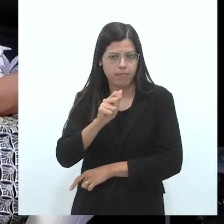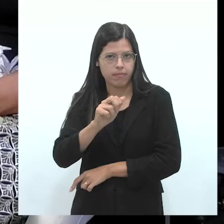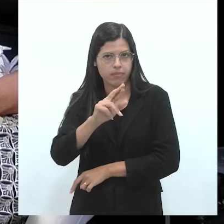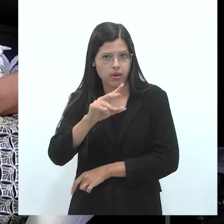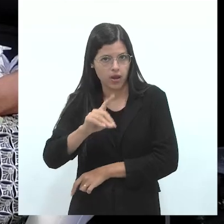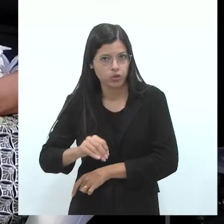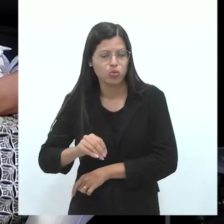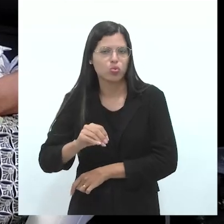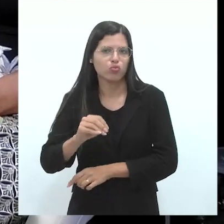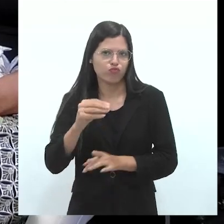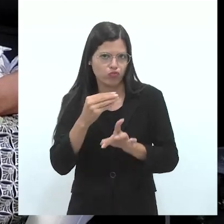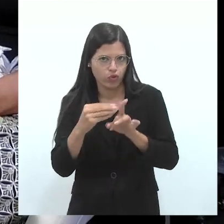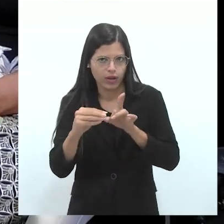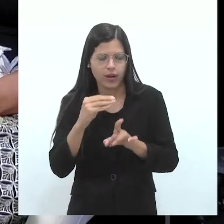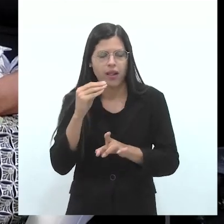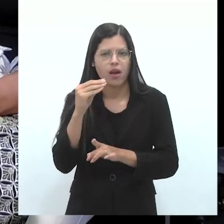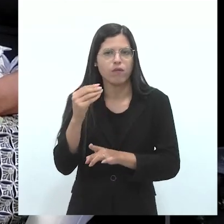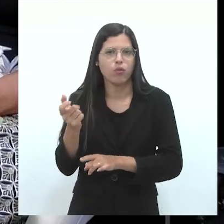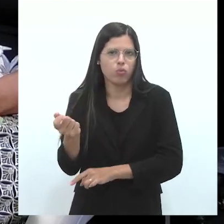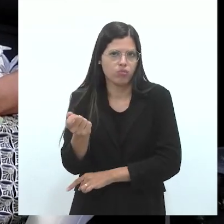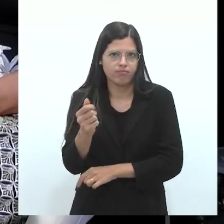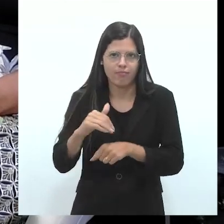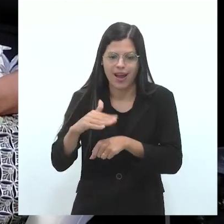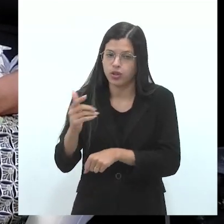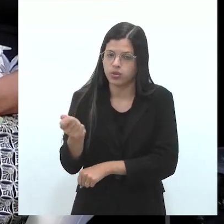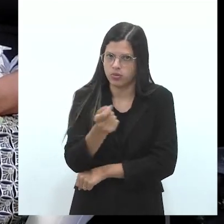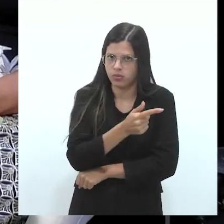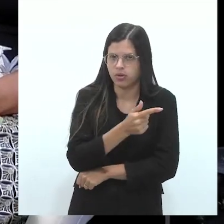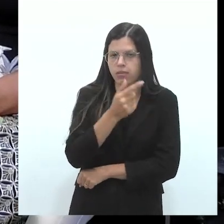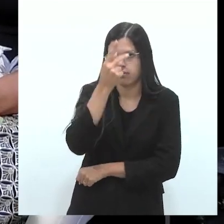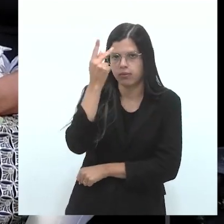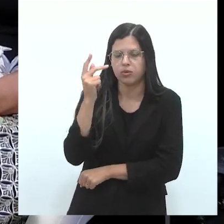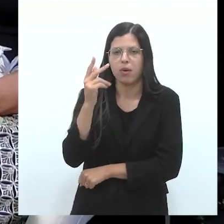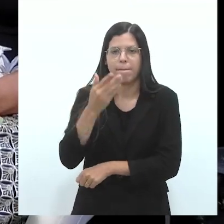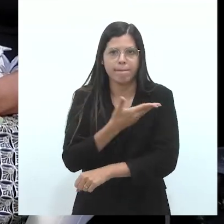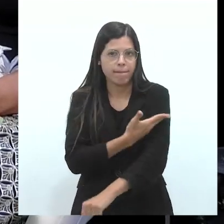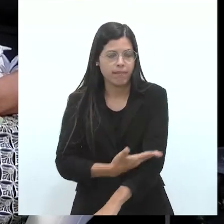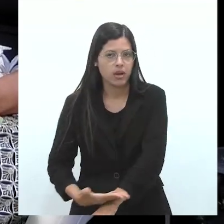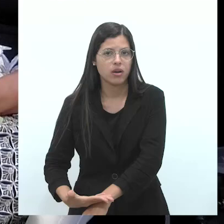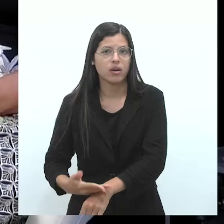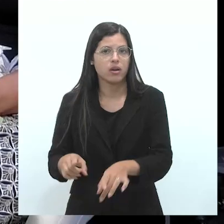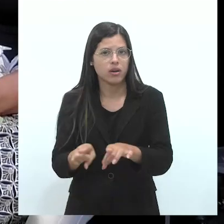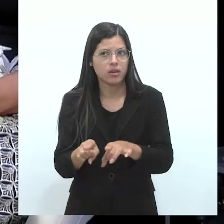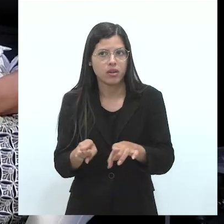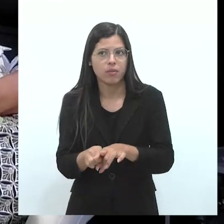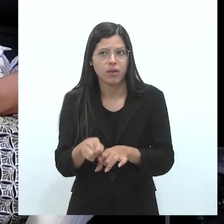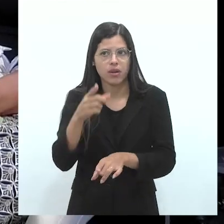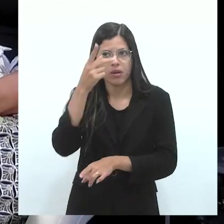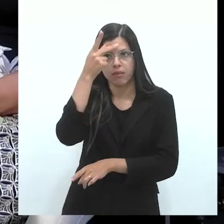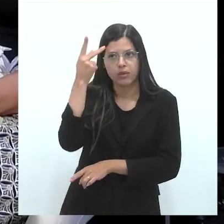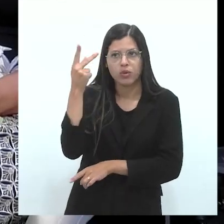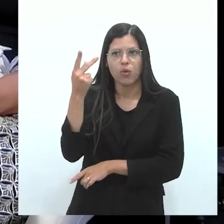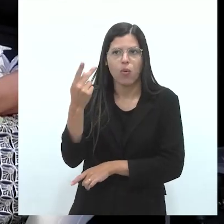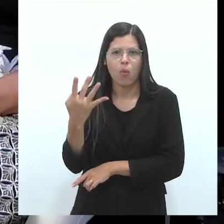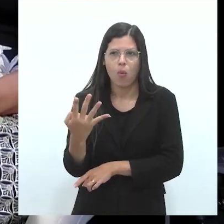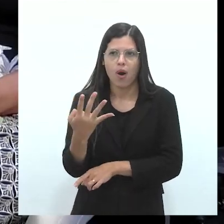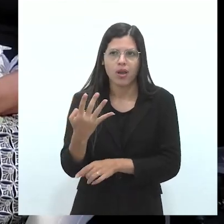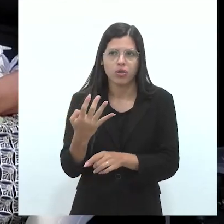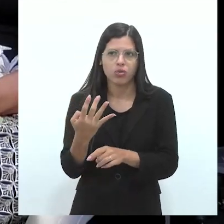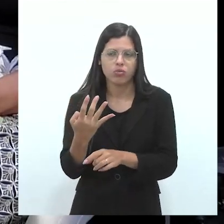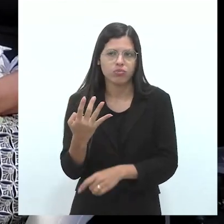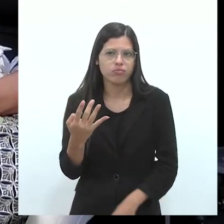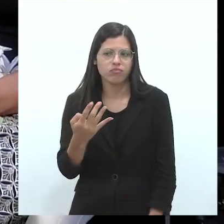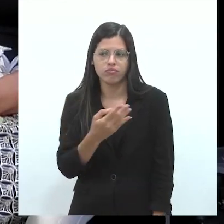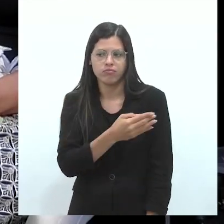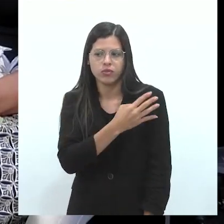mais vulneráveis durante esses eventos do que pessoas brancas. E com relação à escolaridade, pessoas com menos de 4 anos de escolaridade, ou seja,